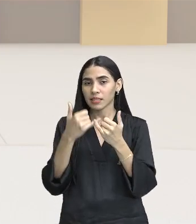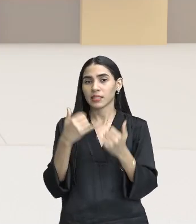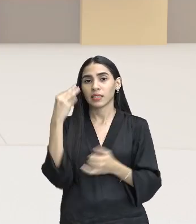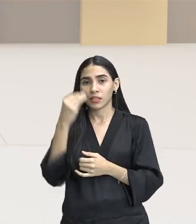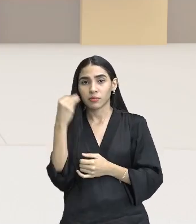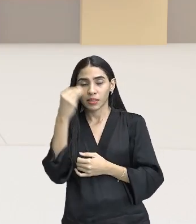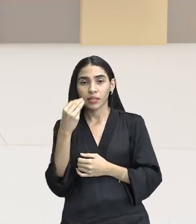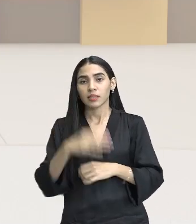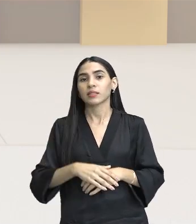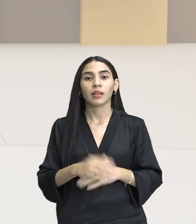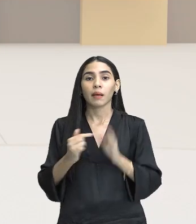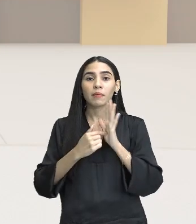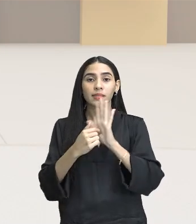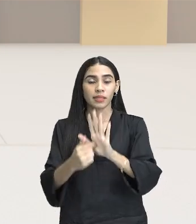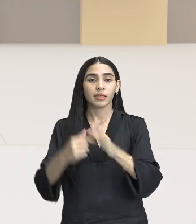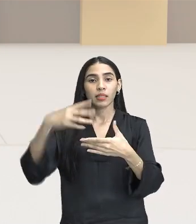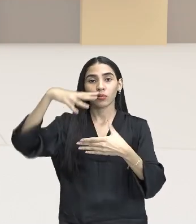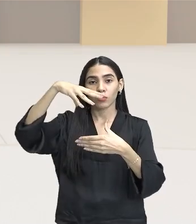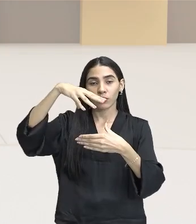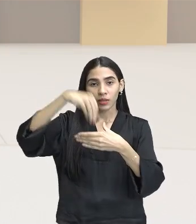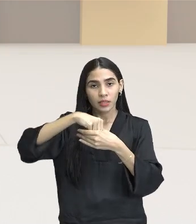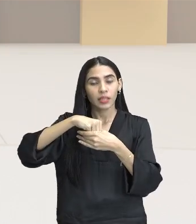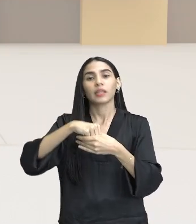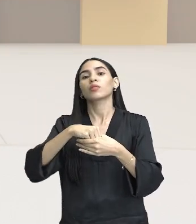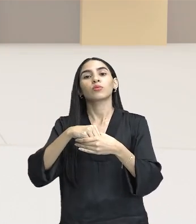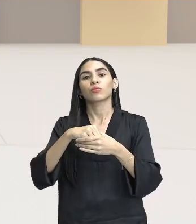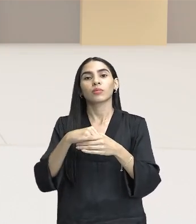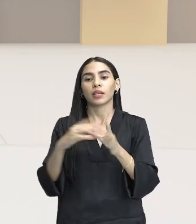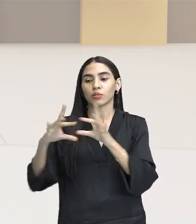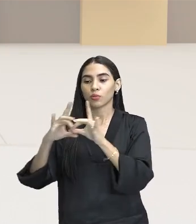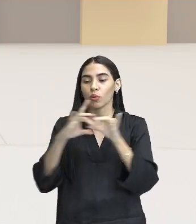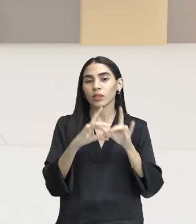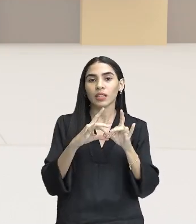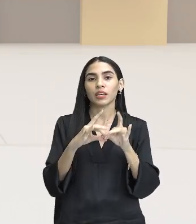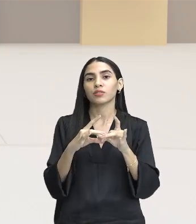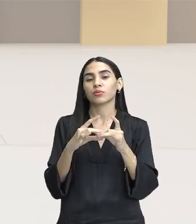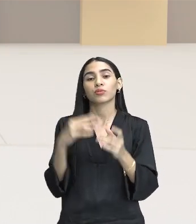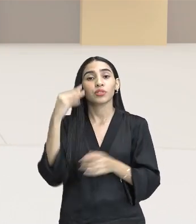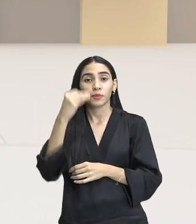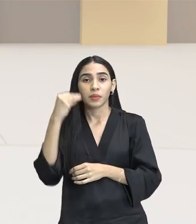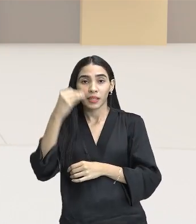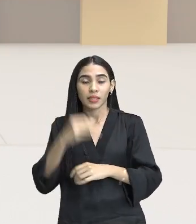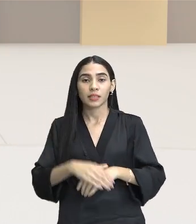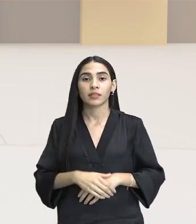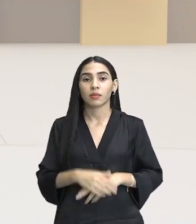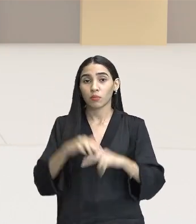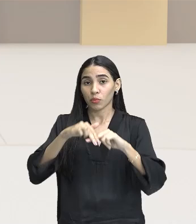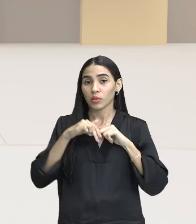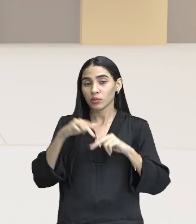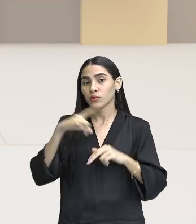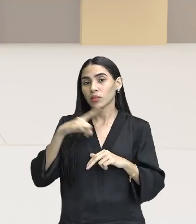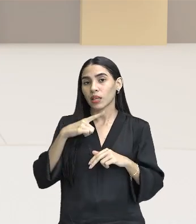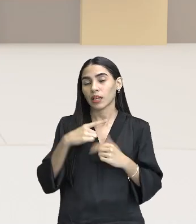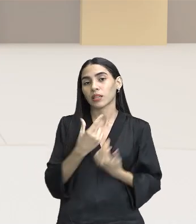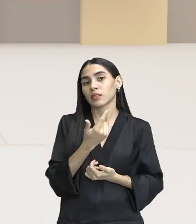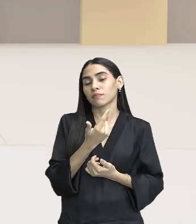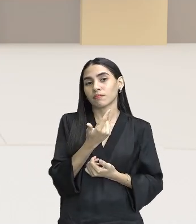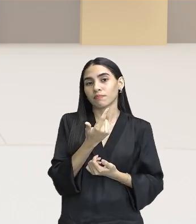colocando-as em um contexto familiar para o indivíduo. Por isso que eu vou trazer do não familiar para